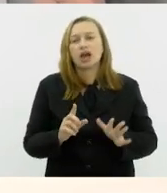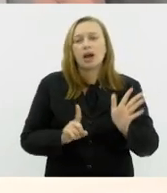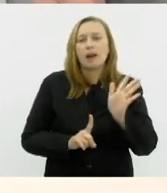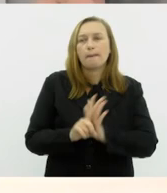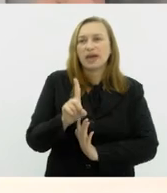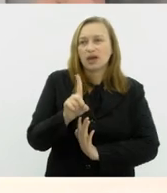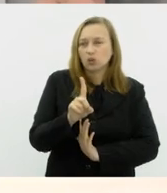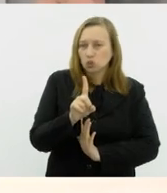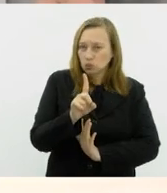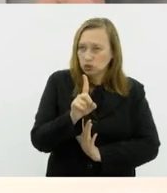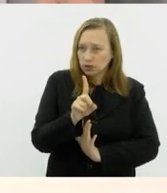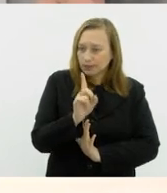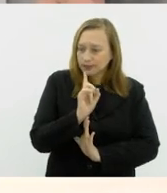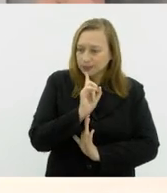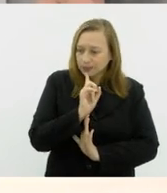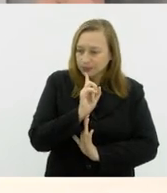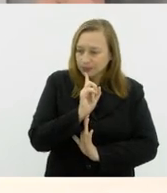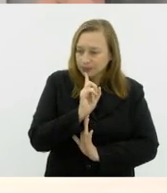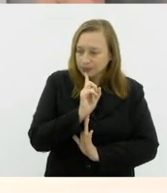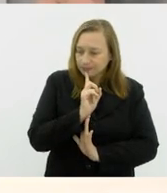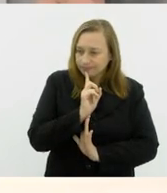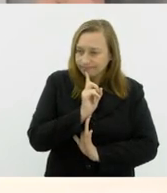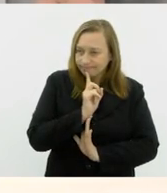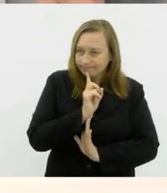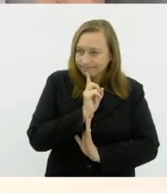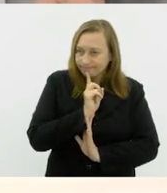lhe faria, e com isso, por agora,